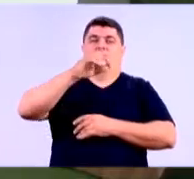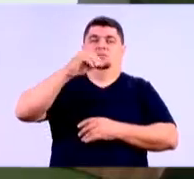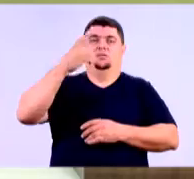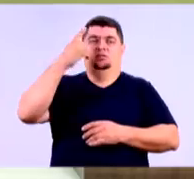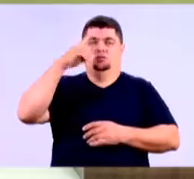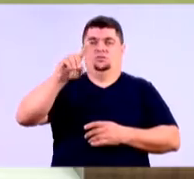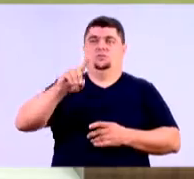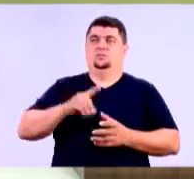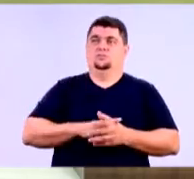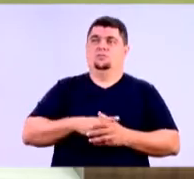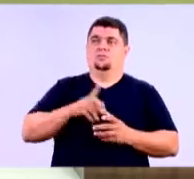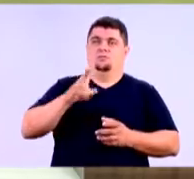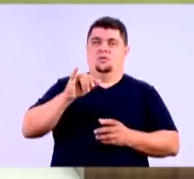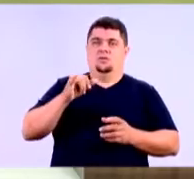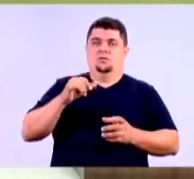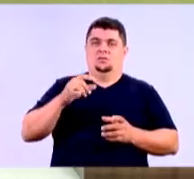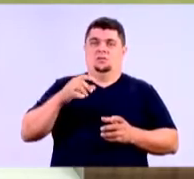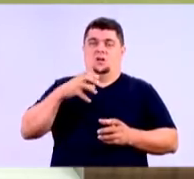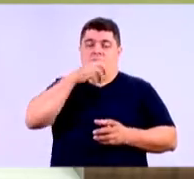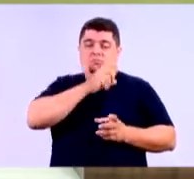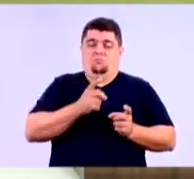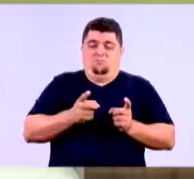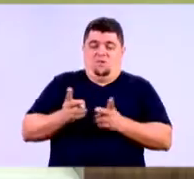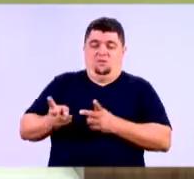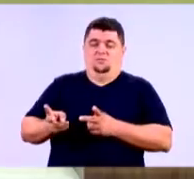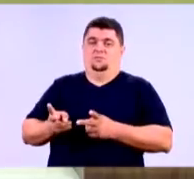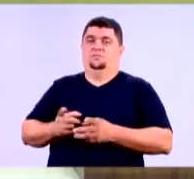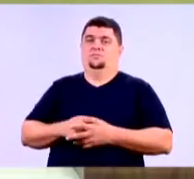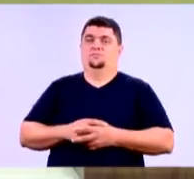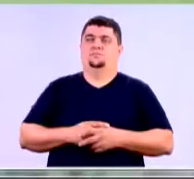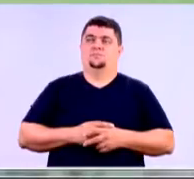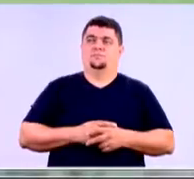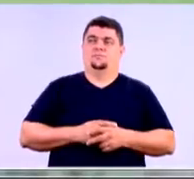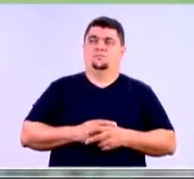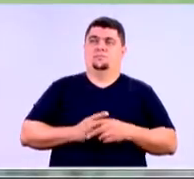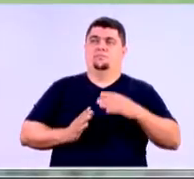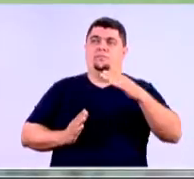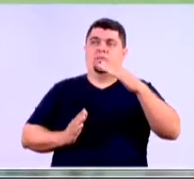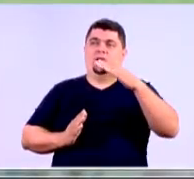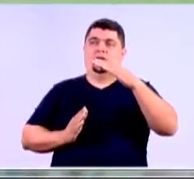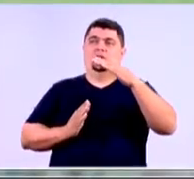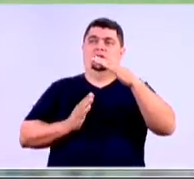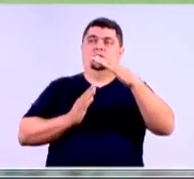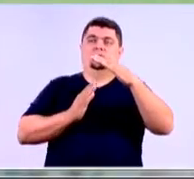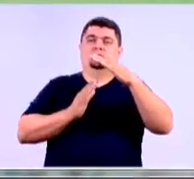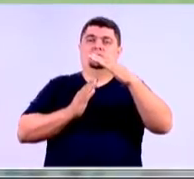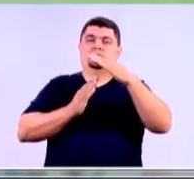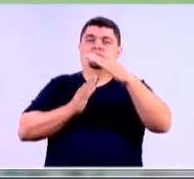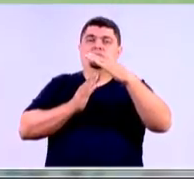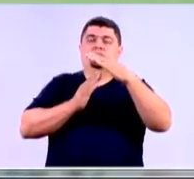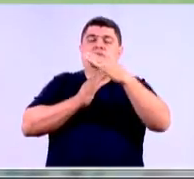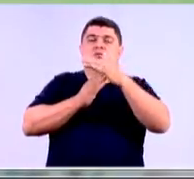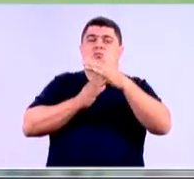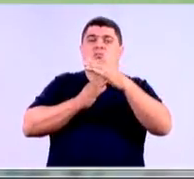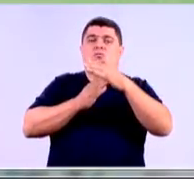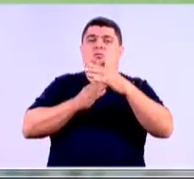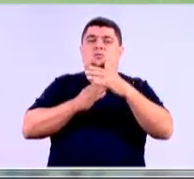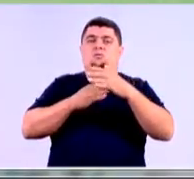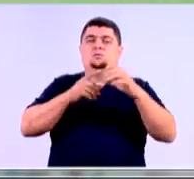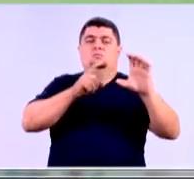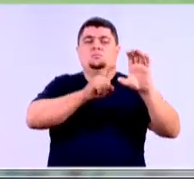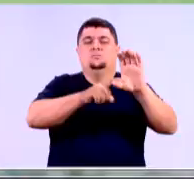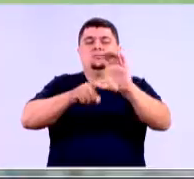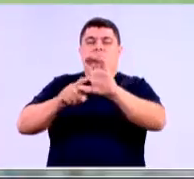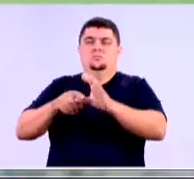isso vai aquecer as vendas, faz tudo parte da estratégia, né? Isso. E o limite máximo de comprometimento da renda do cliente com as